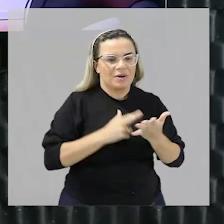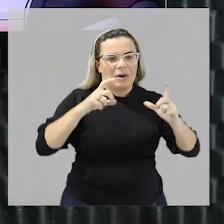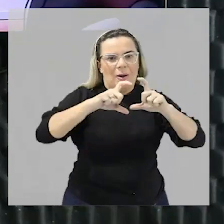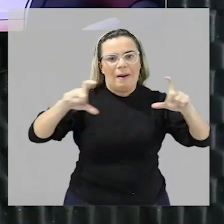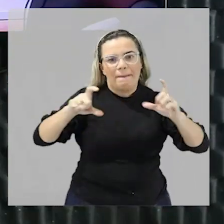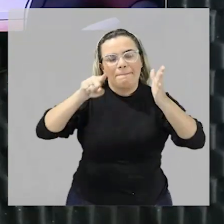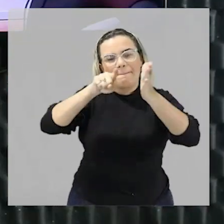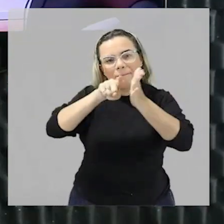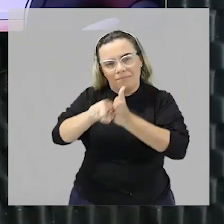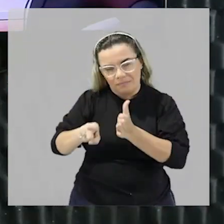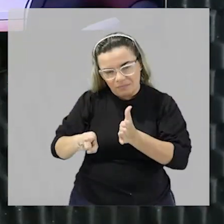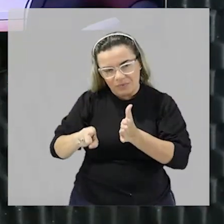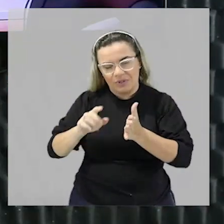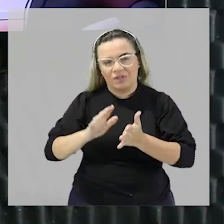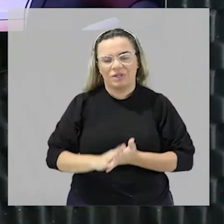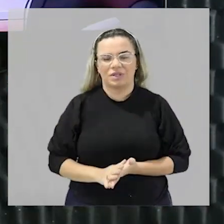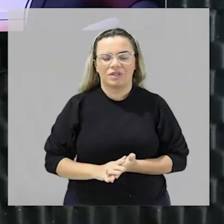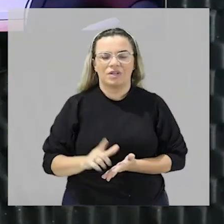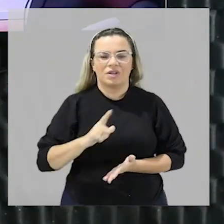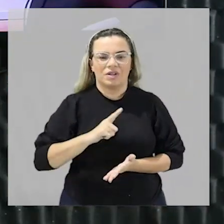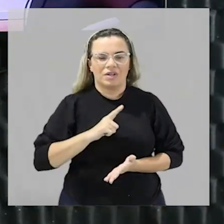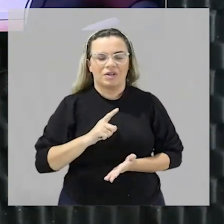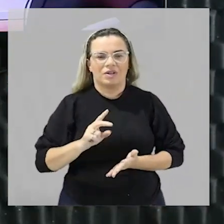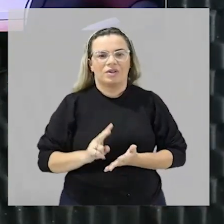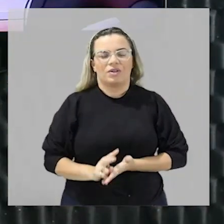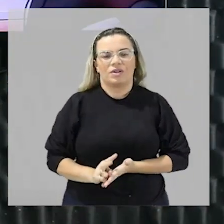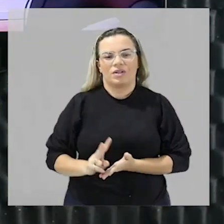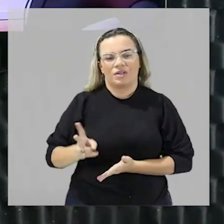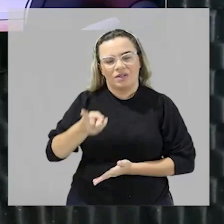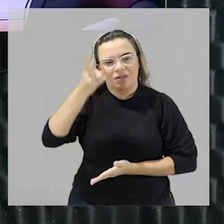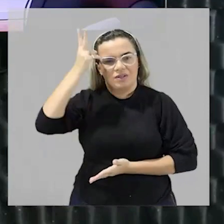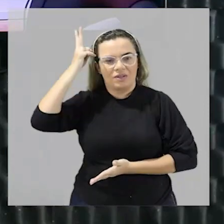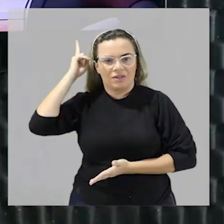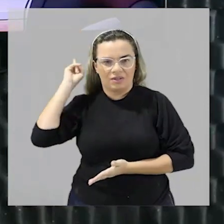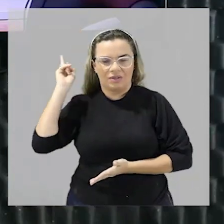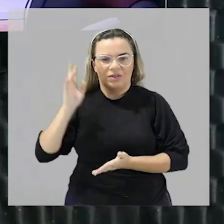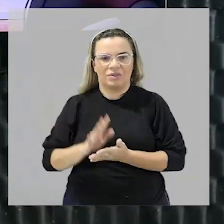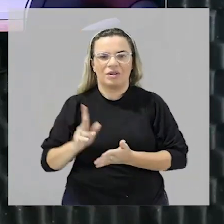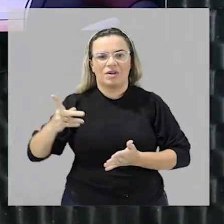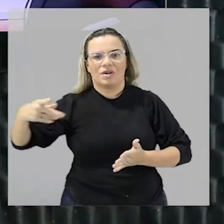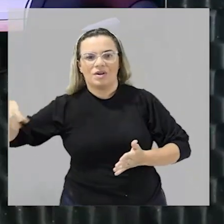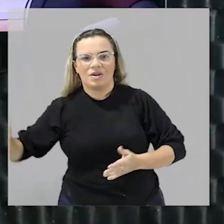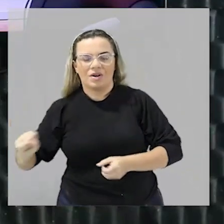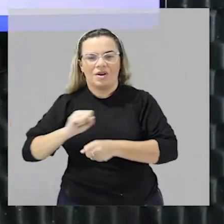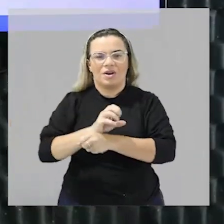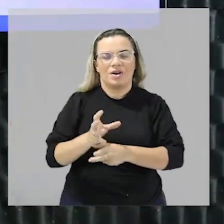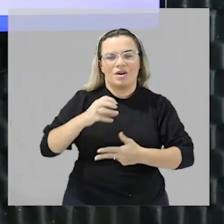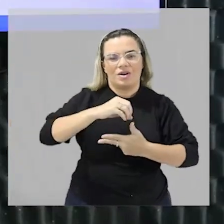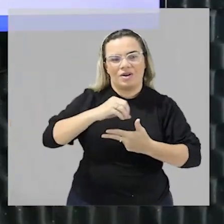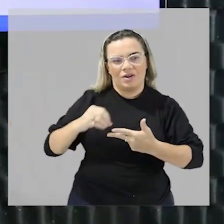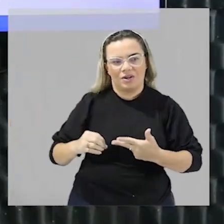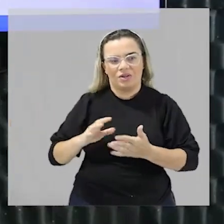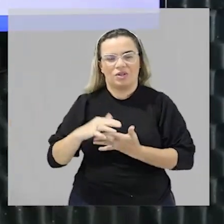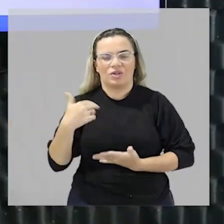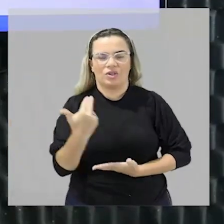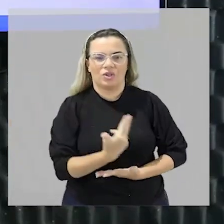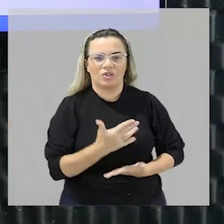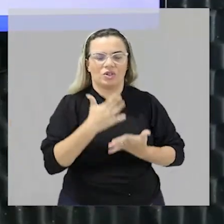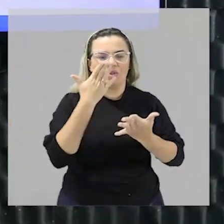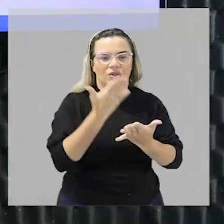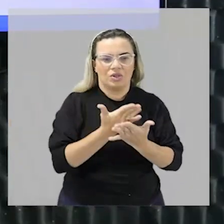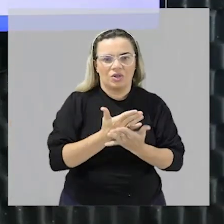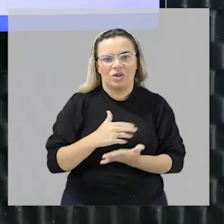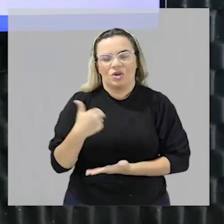itens, questões que caíram, né? Foram abordados nos vestibulares aí do PAES, o EMA e do Enem. Nossa aula de hoje,